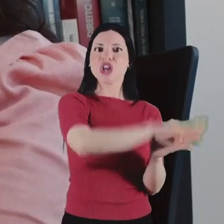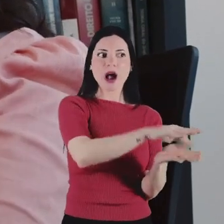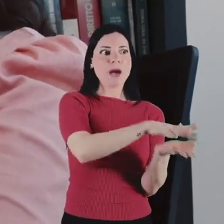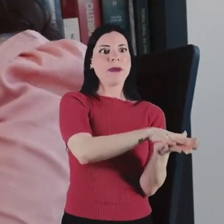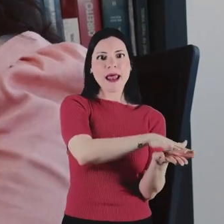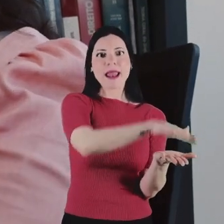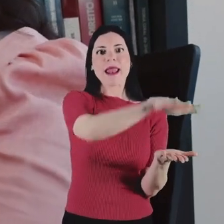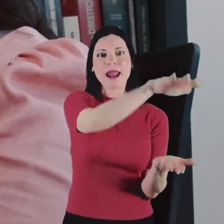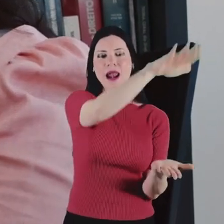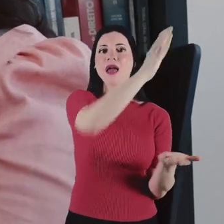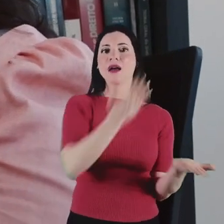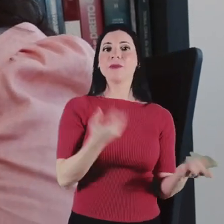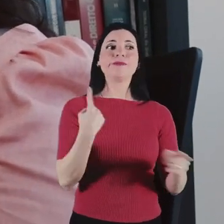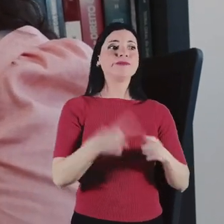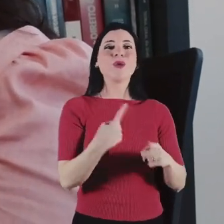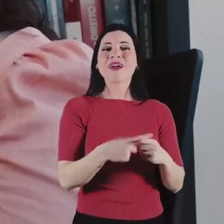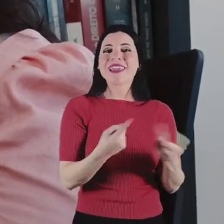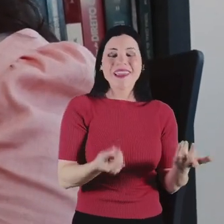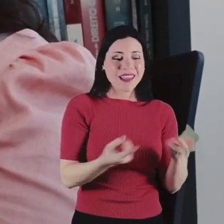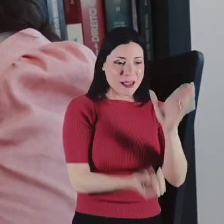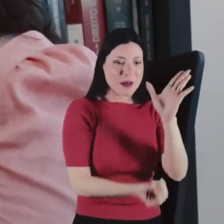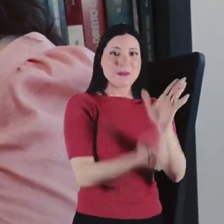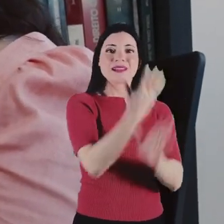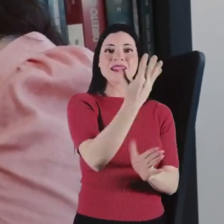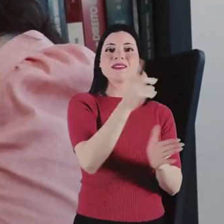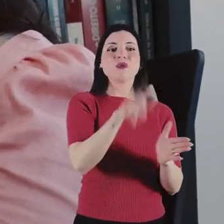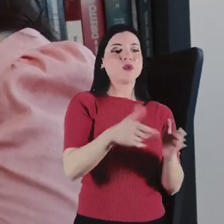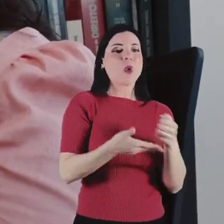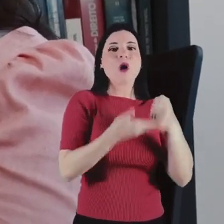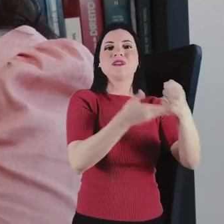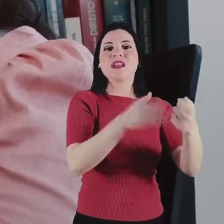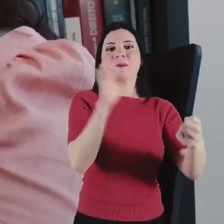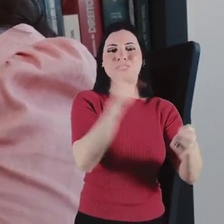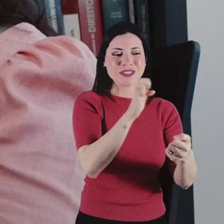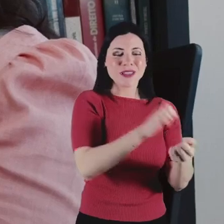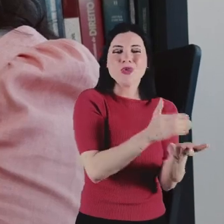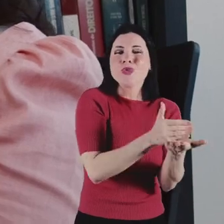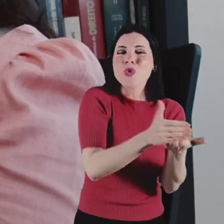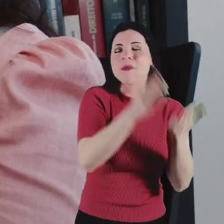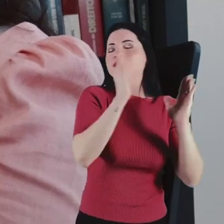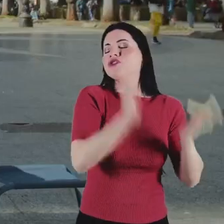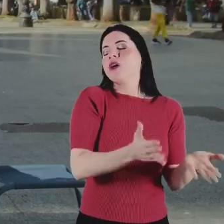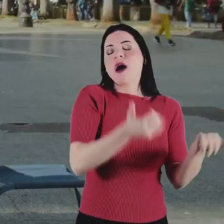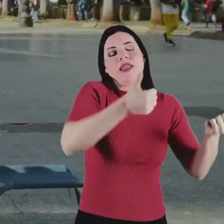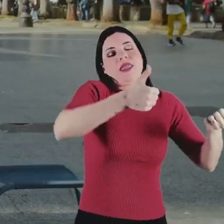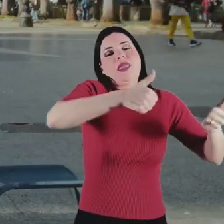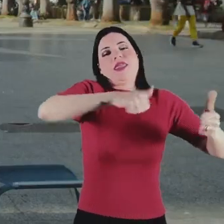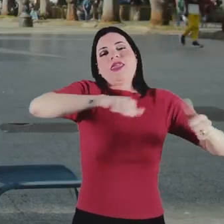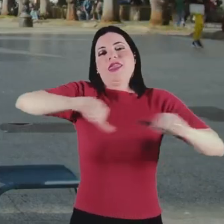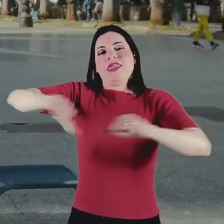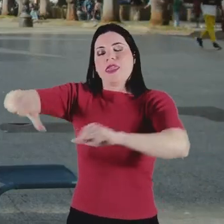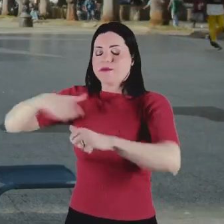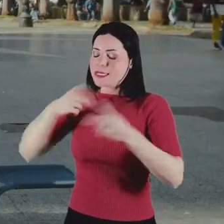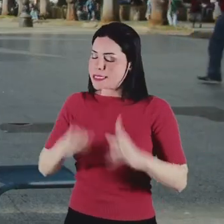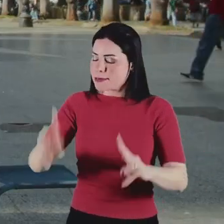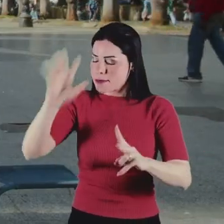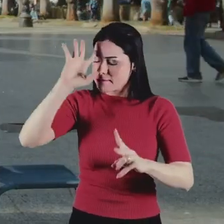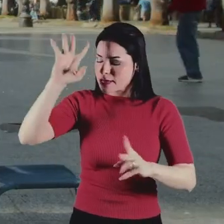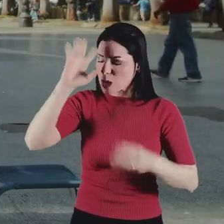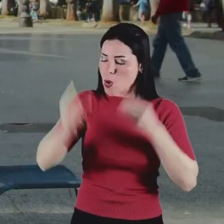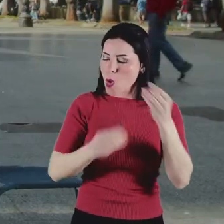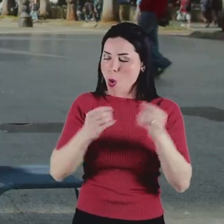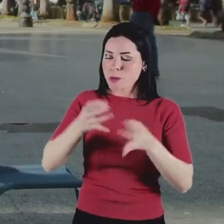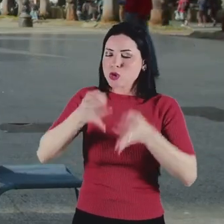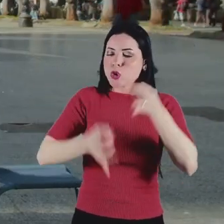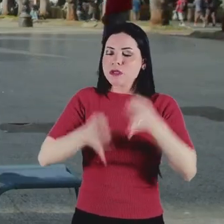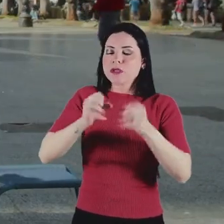estava encaminhando lá para mim, né? Porque a implementação, na verdade, do auxílio foi muito desastrosa do começo ao fim. Desde sempre eu tive uma preocupação com a